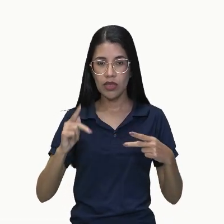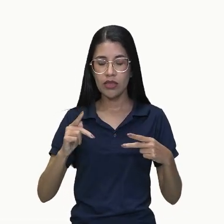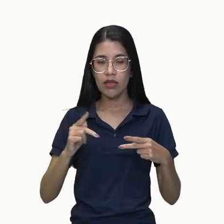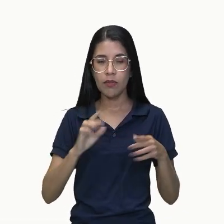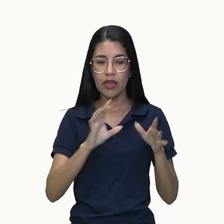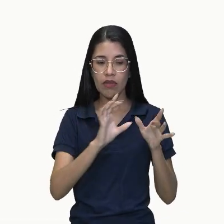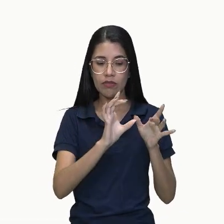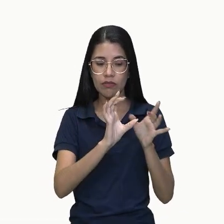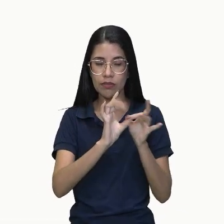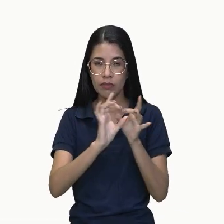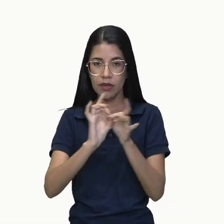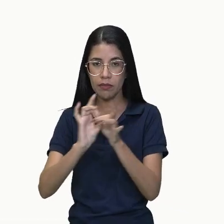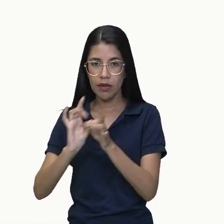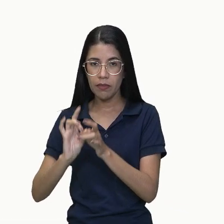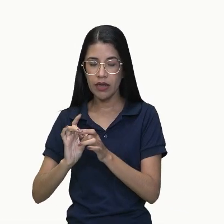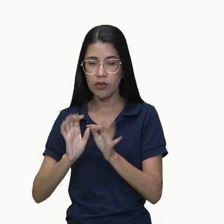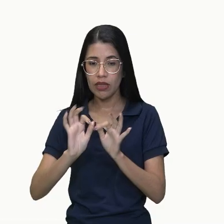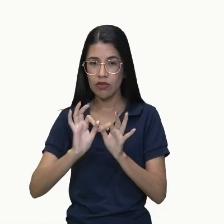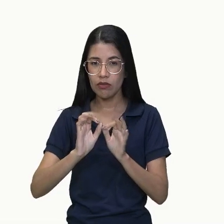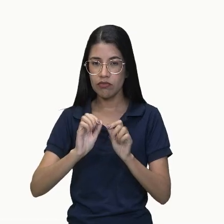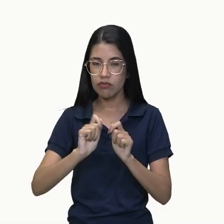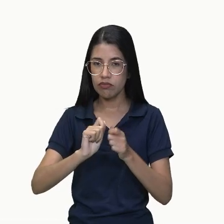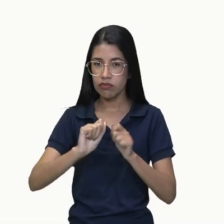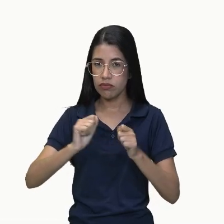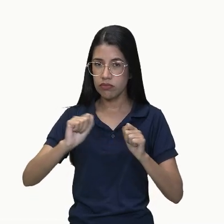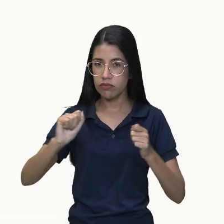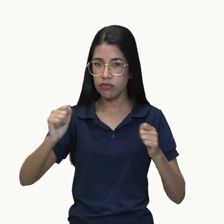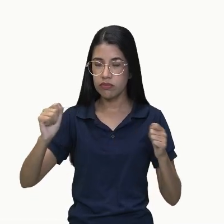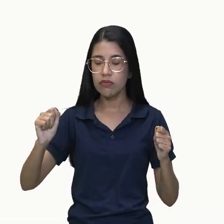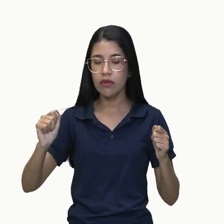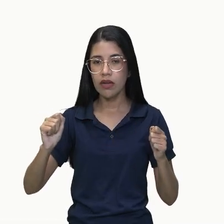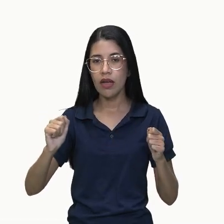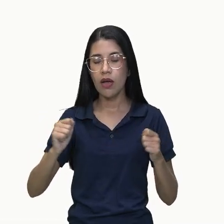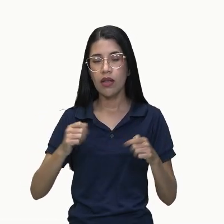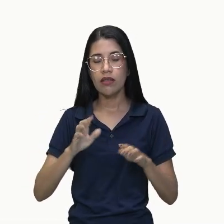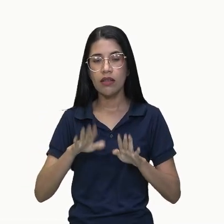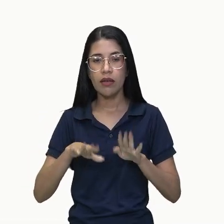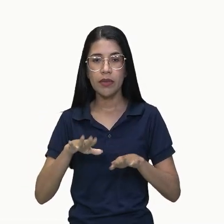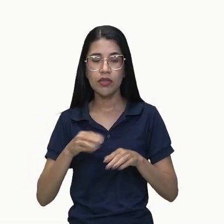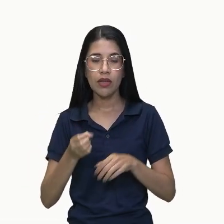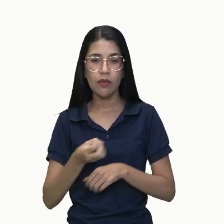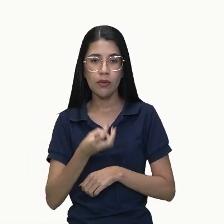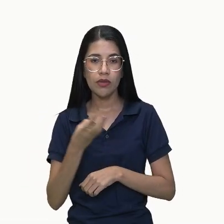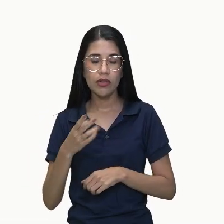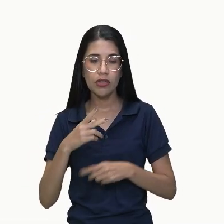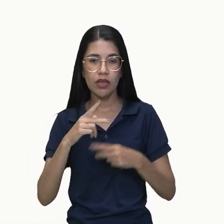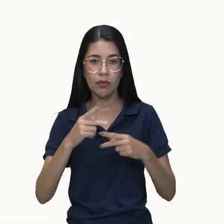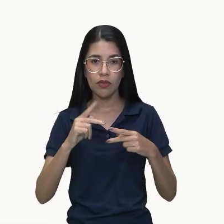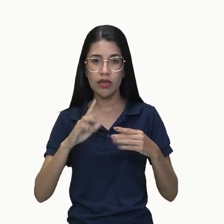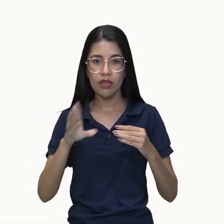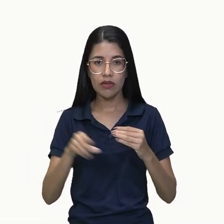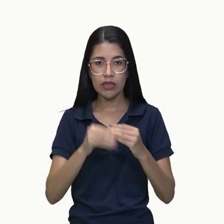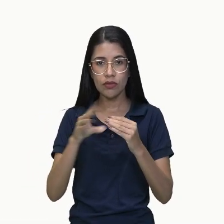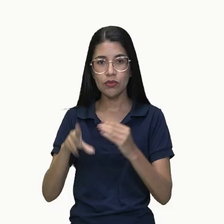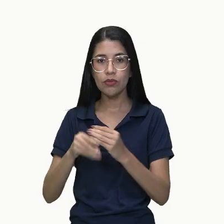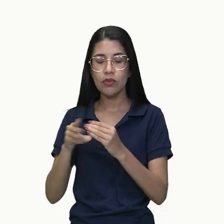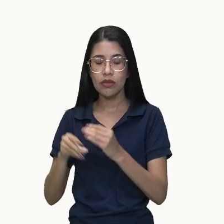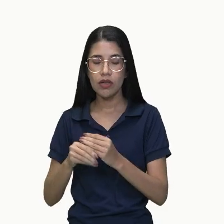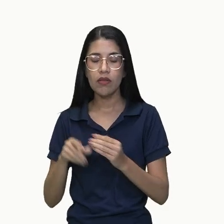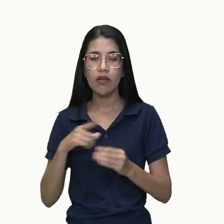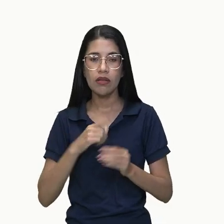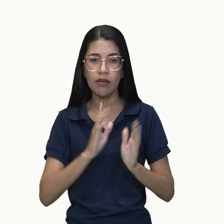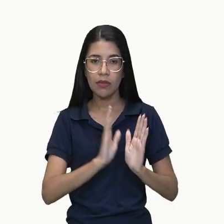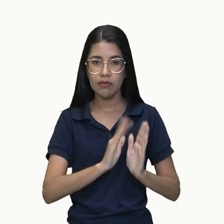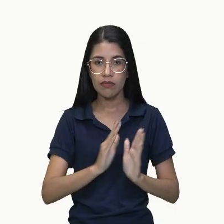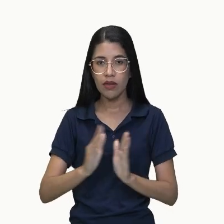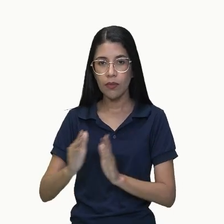vai ficando muito grande à medida que vai se tornando uma proteína e dependendo da proteína, ela tem uma